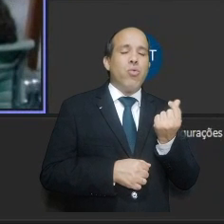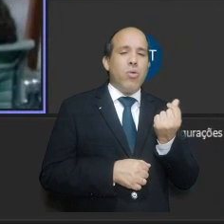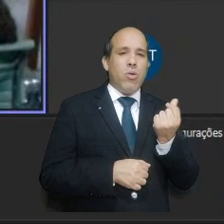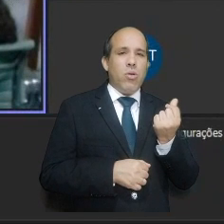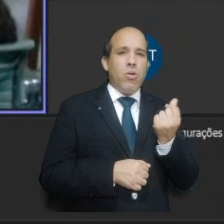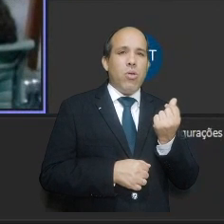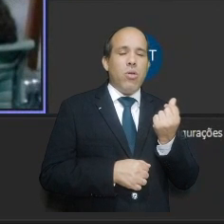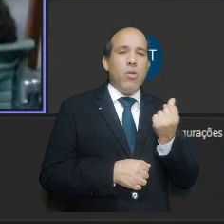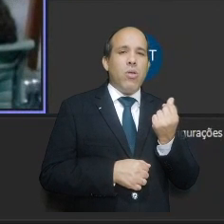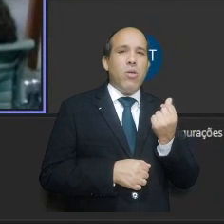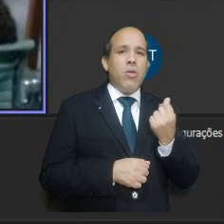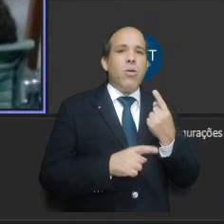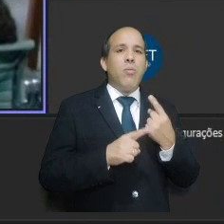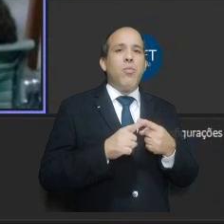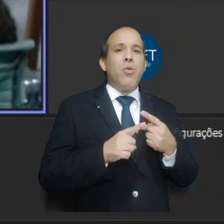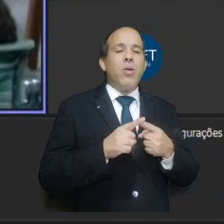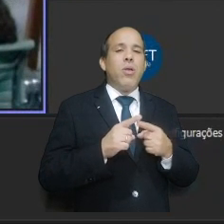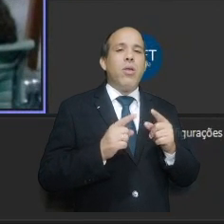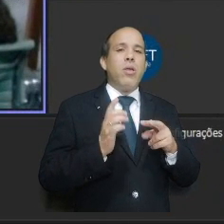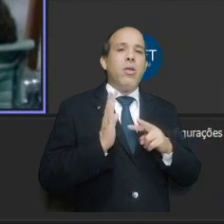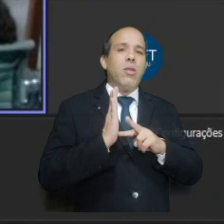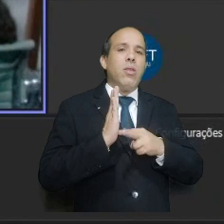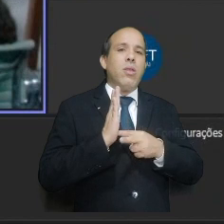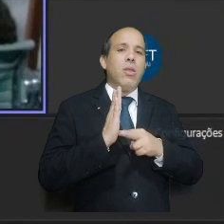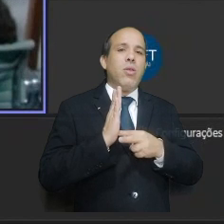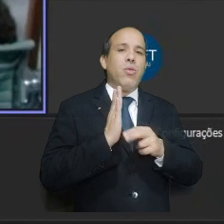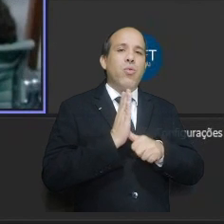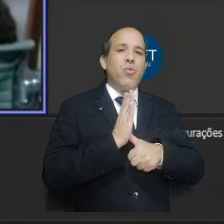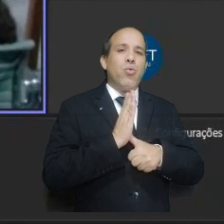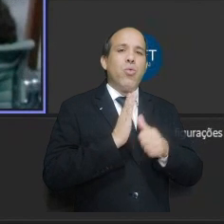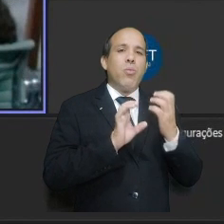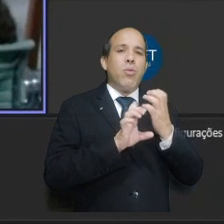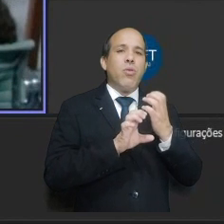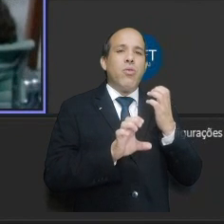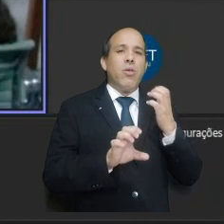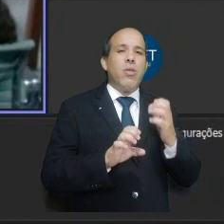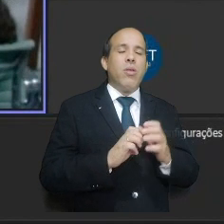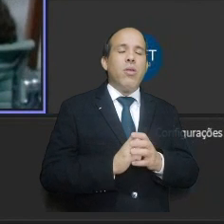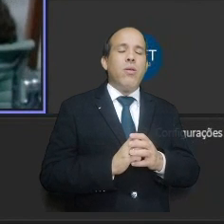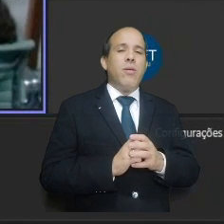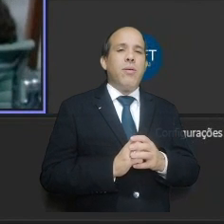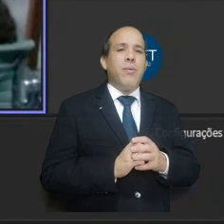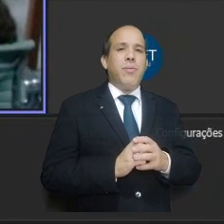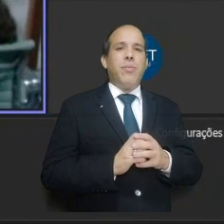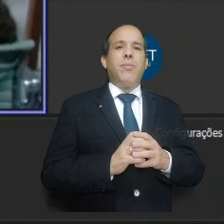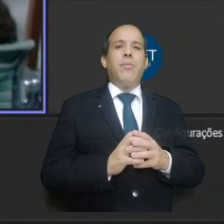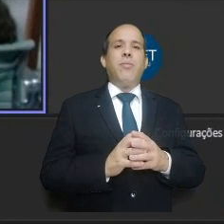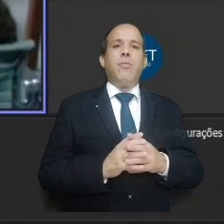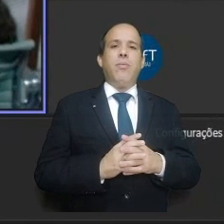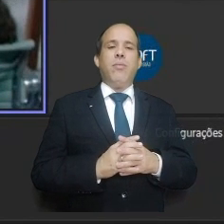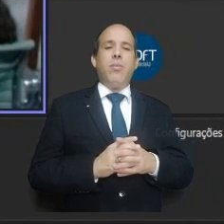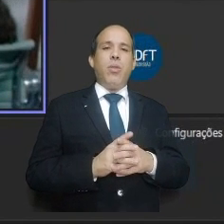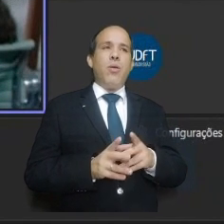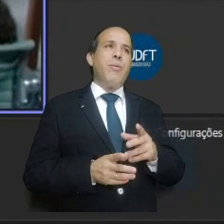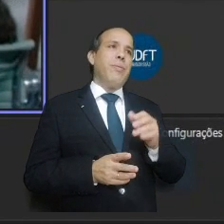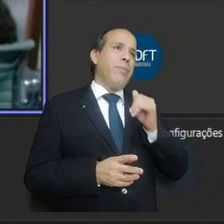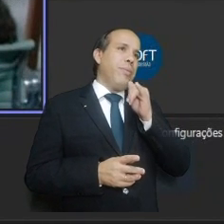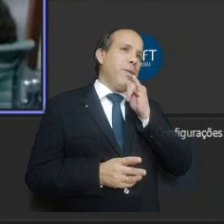do dinheiro enquanto síndico do clube de engenharia. Ou seja,